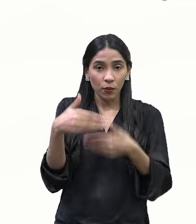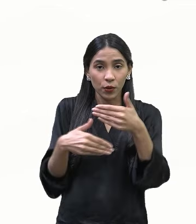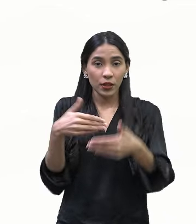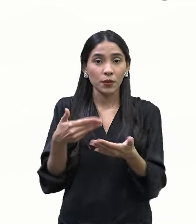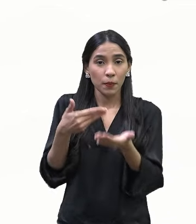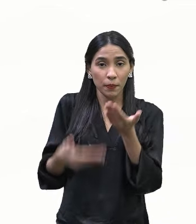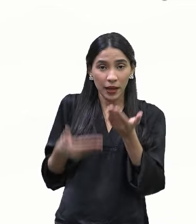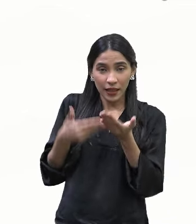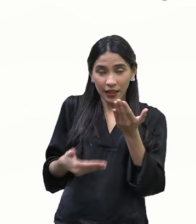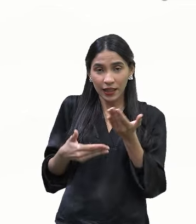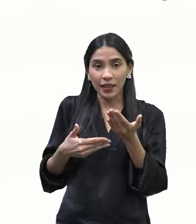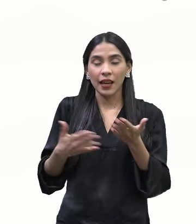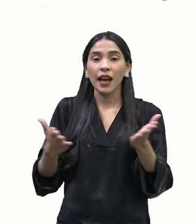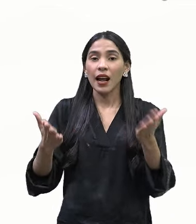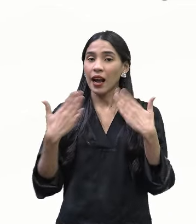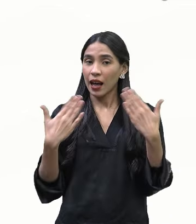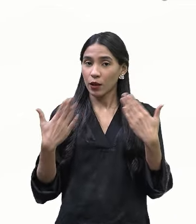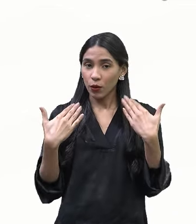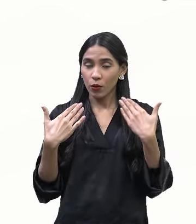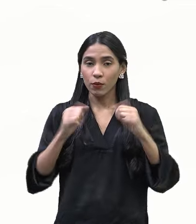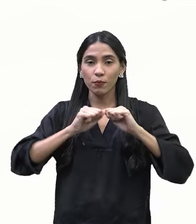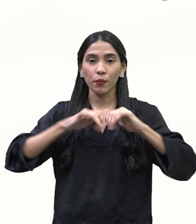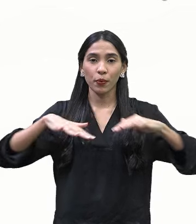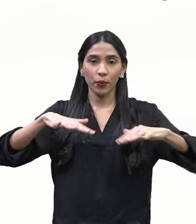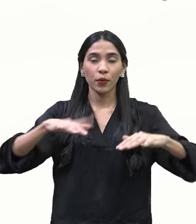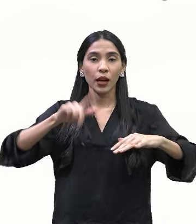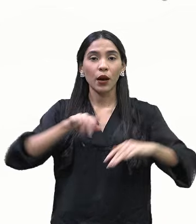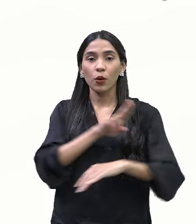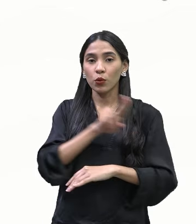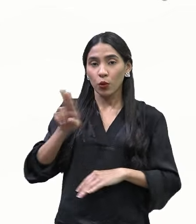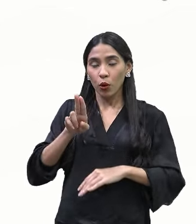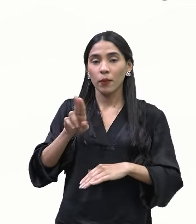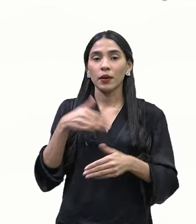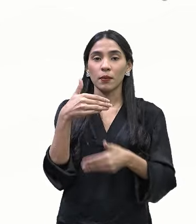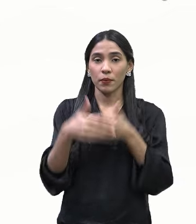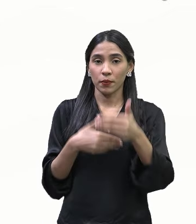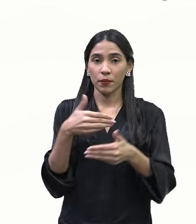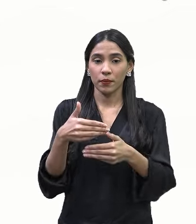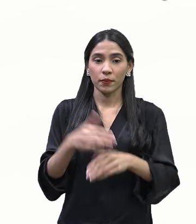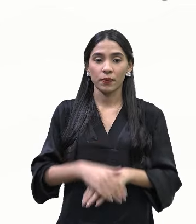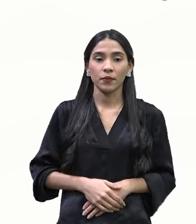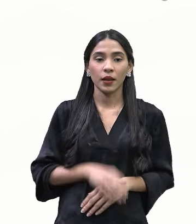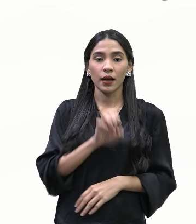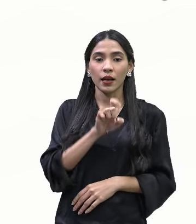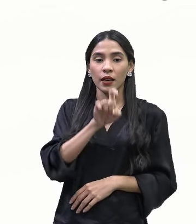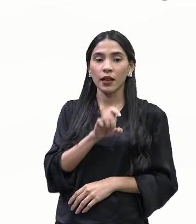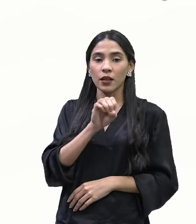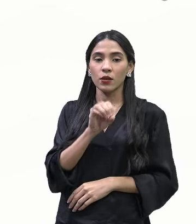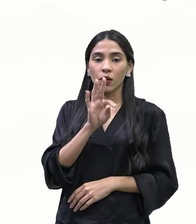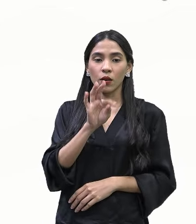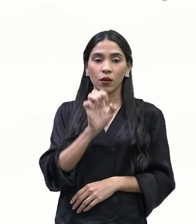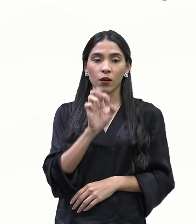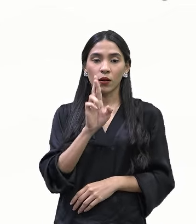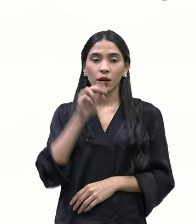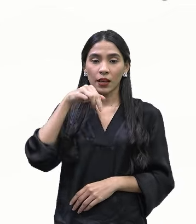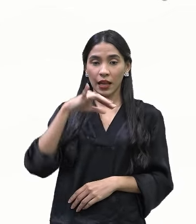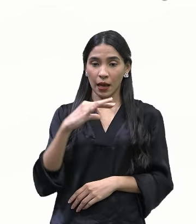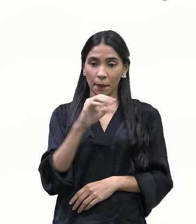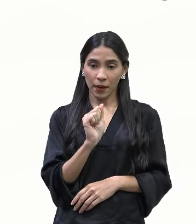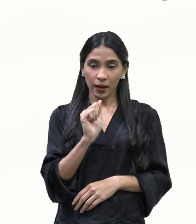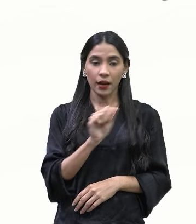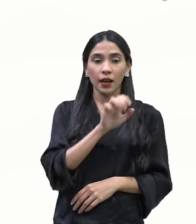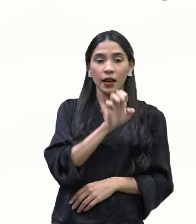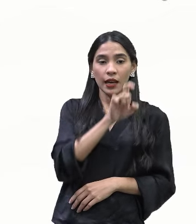você liberar esse calor para o ambiente, é chamado de um processo exotérmico, tá? Exo